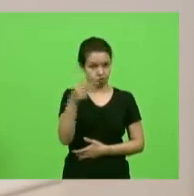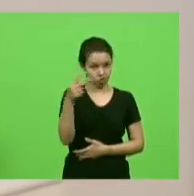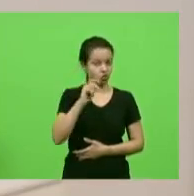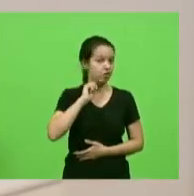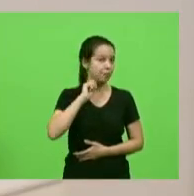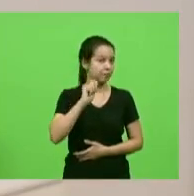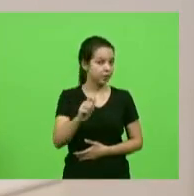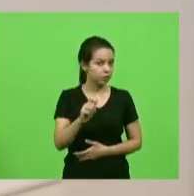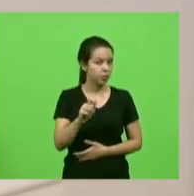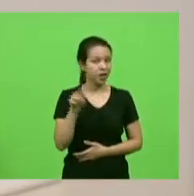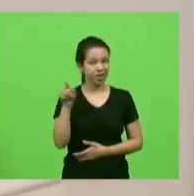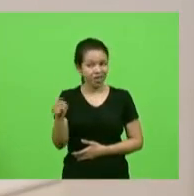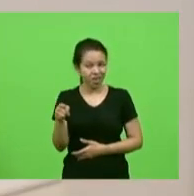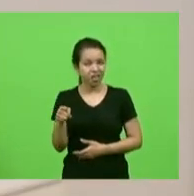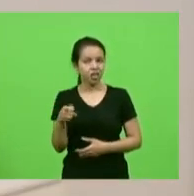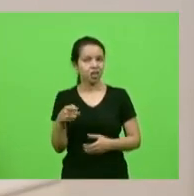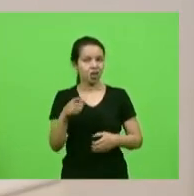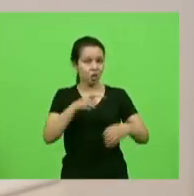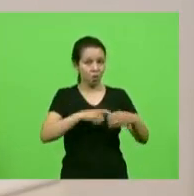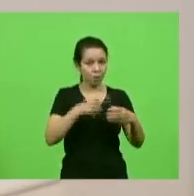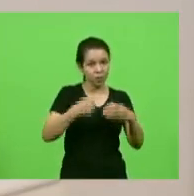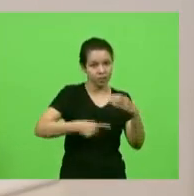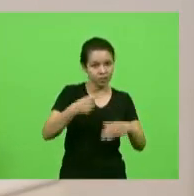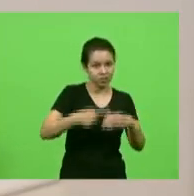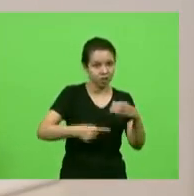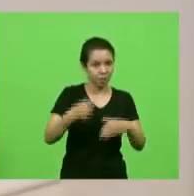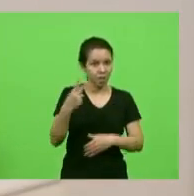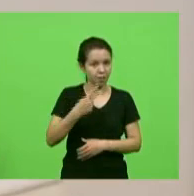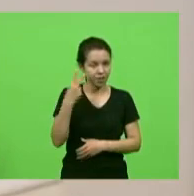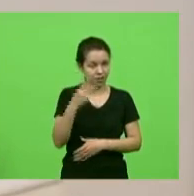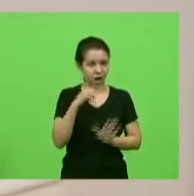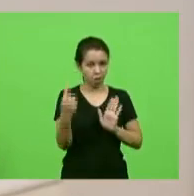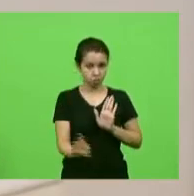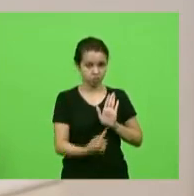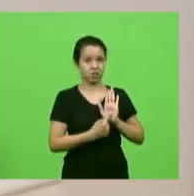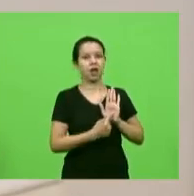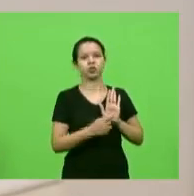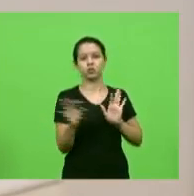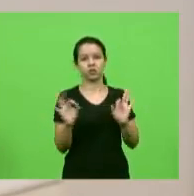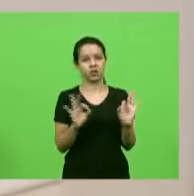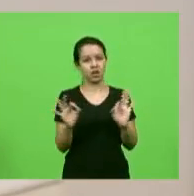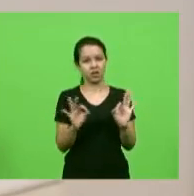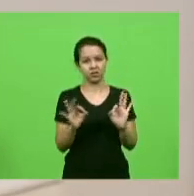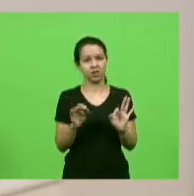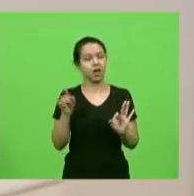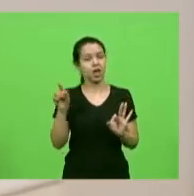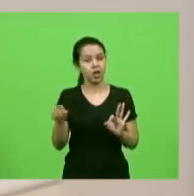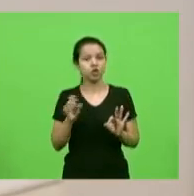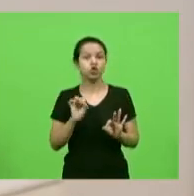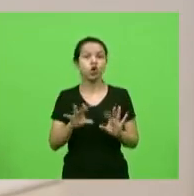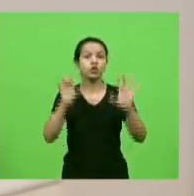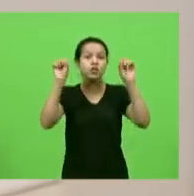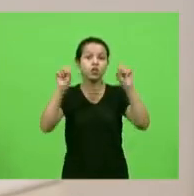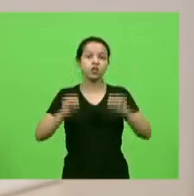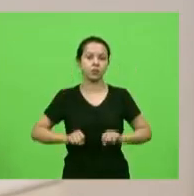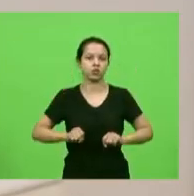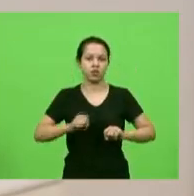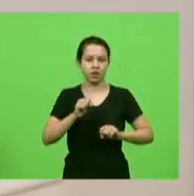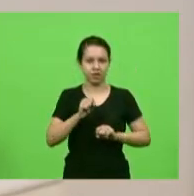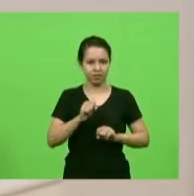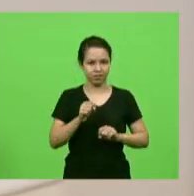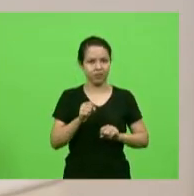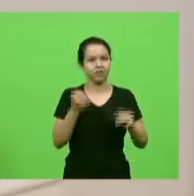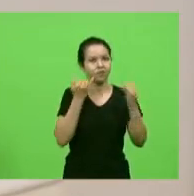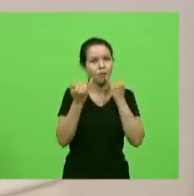na Comissão Parlamentar de Inquérito na condição de acusado, mas tão somente na qualidade de testemunha, informante, razão pela